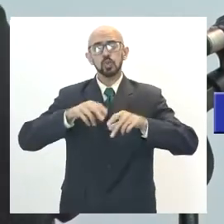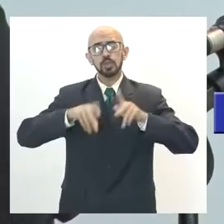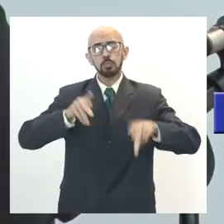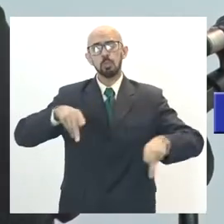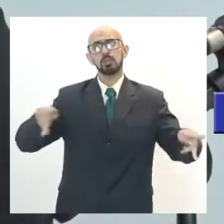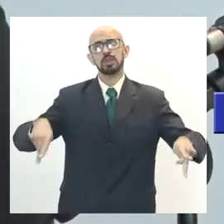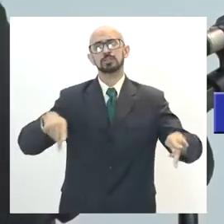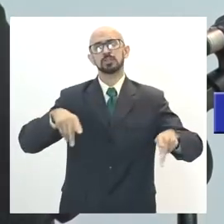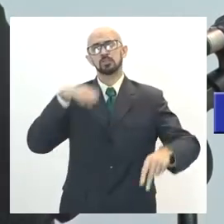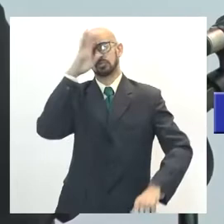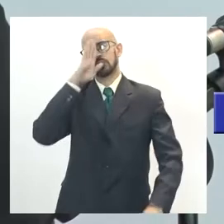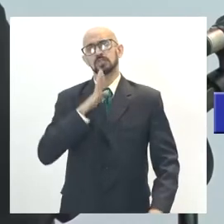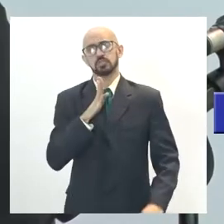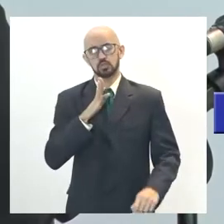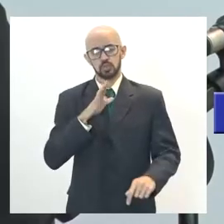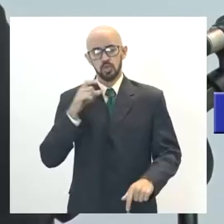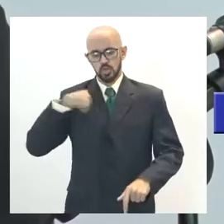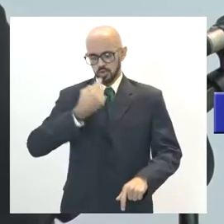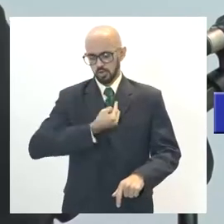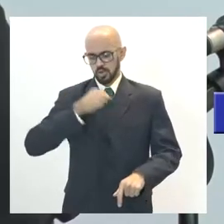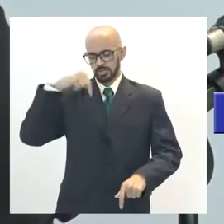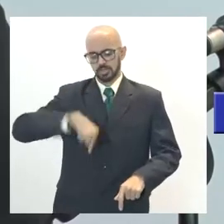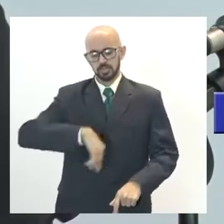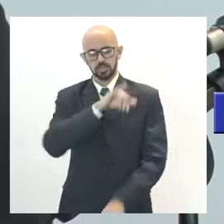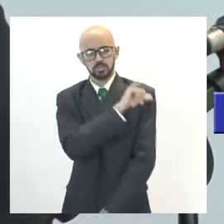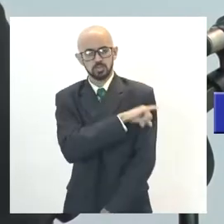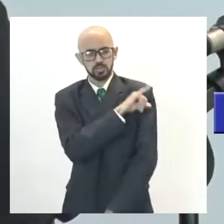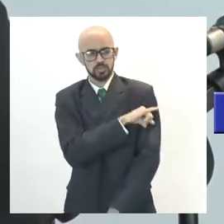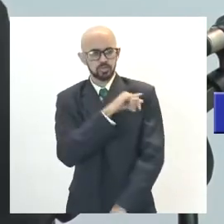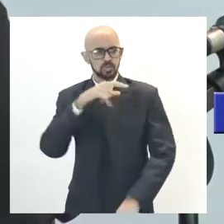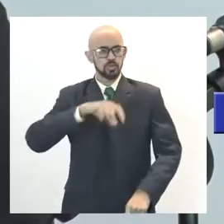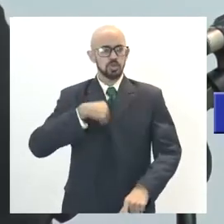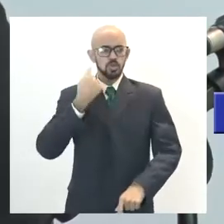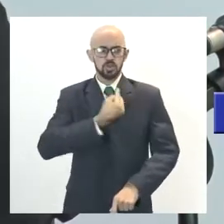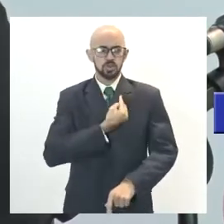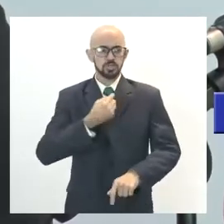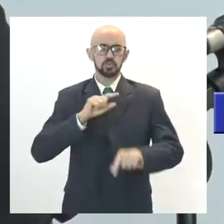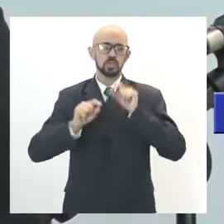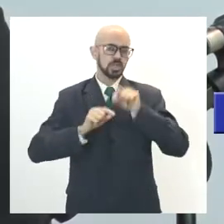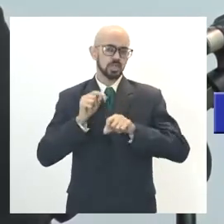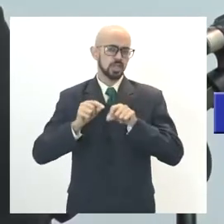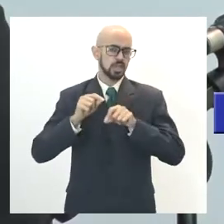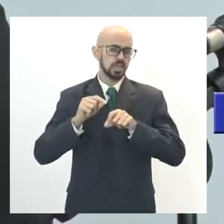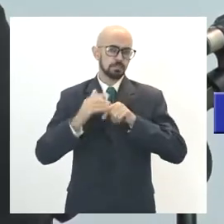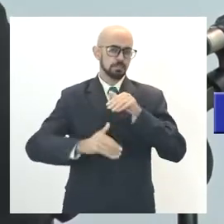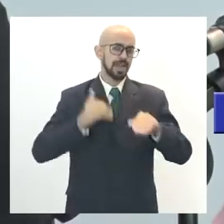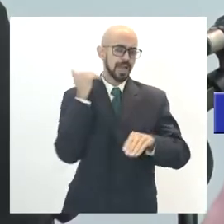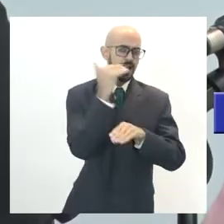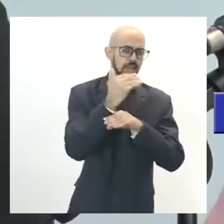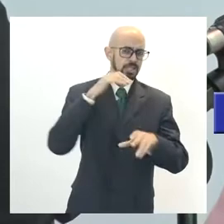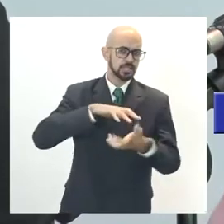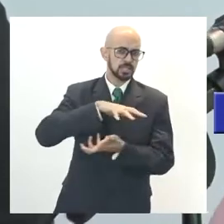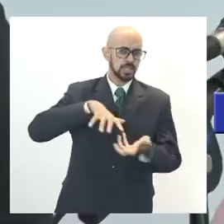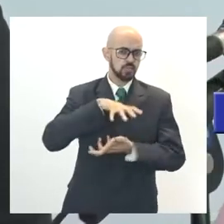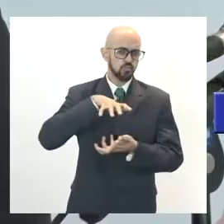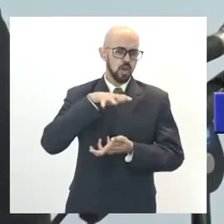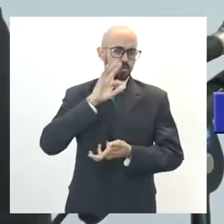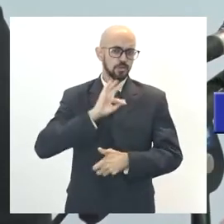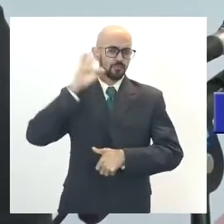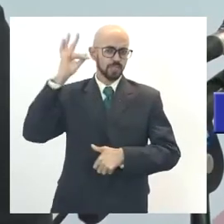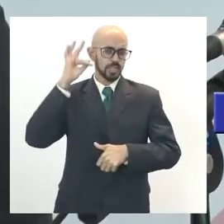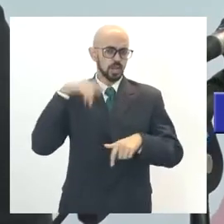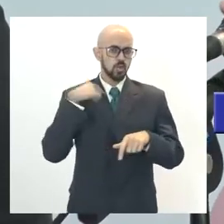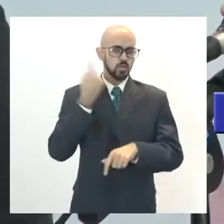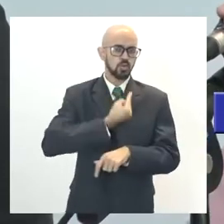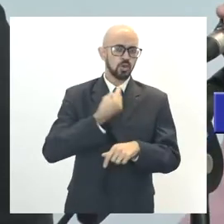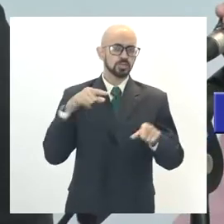Rio de Janeiro né nós aqui no Rio Deputado só sabe a gente além dessa reforma administrativa em nível Federal a gente